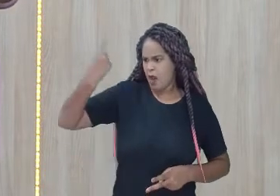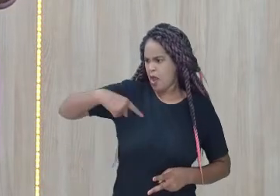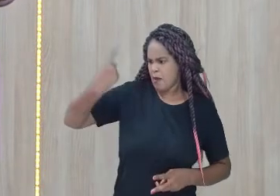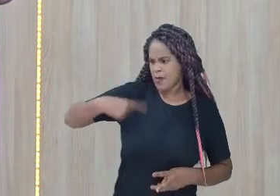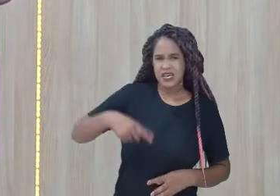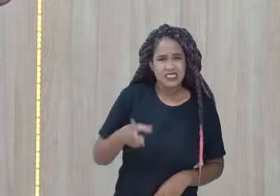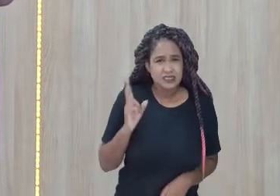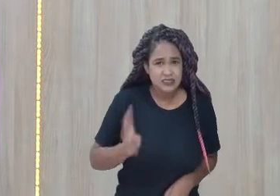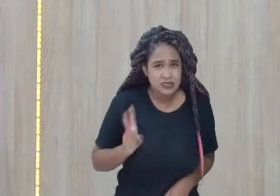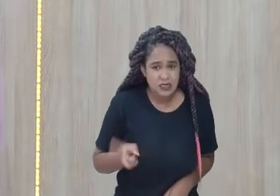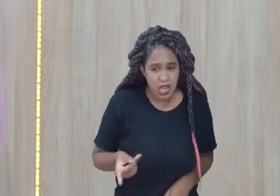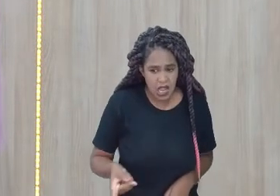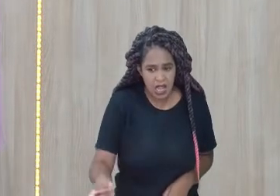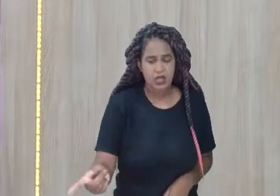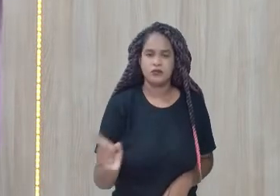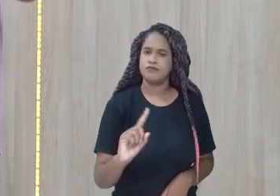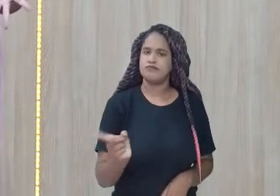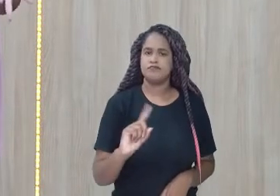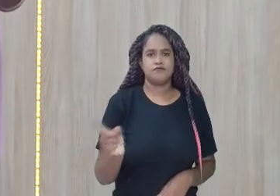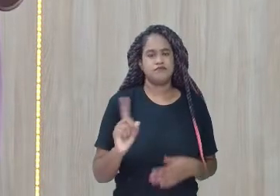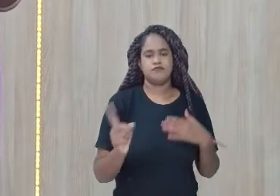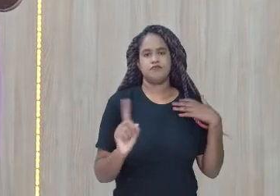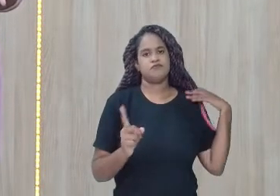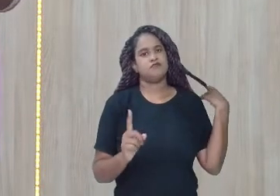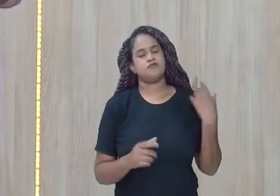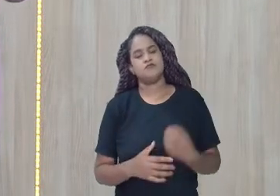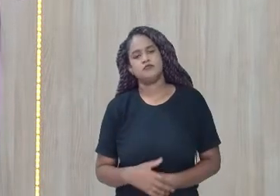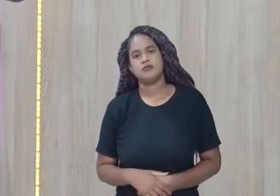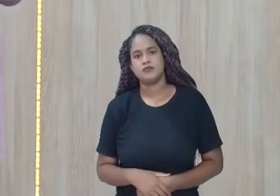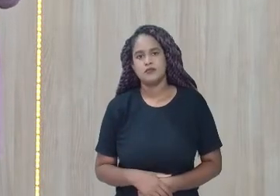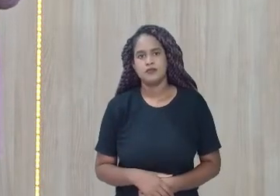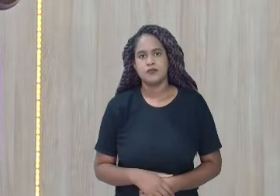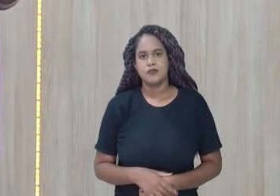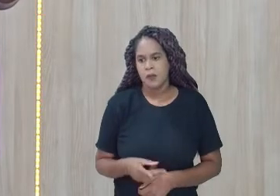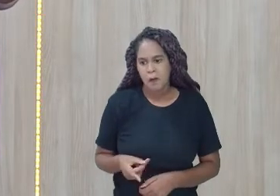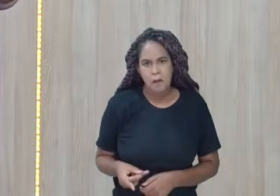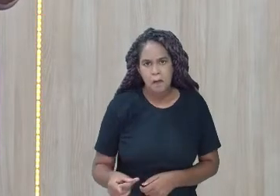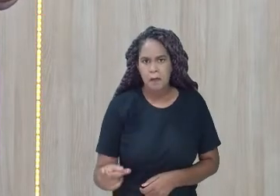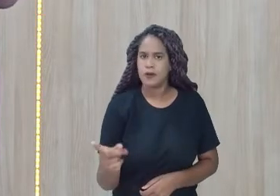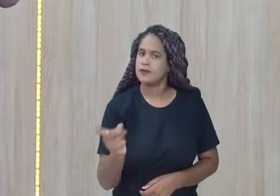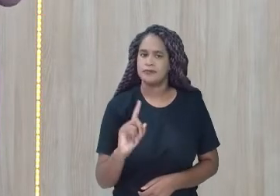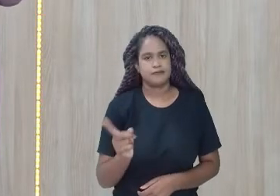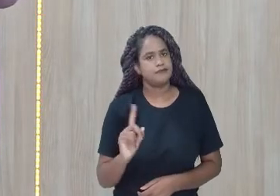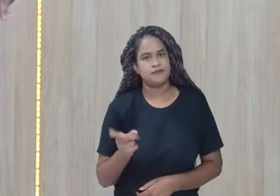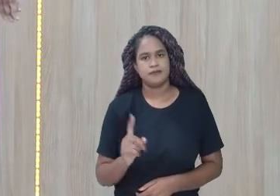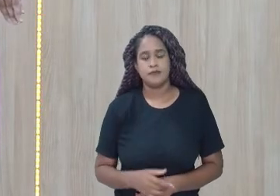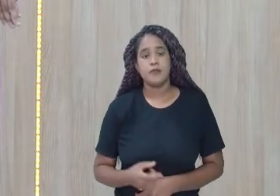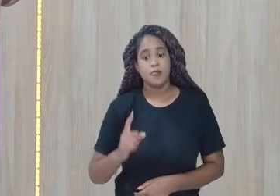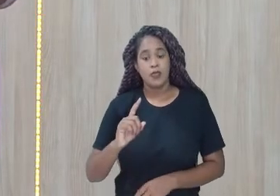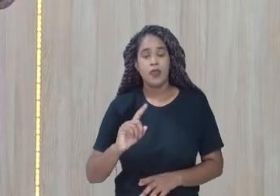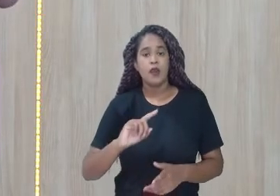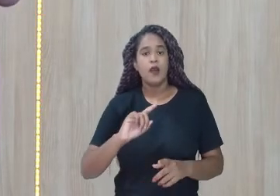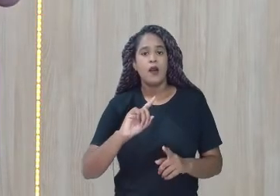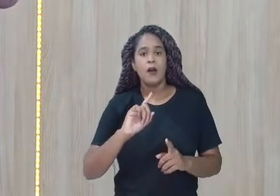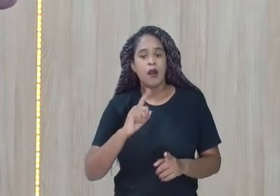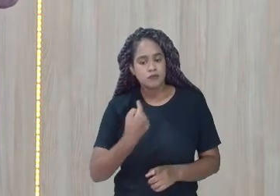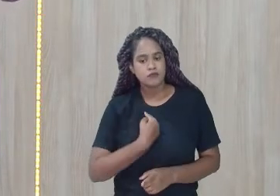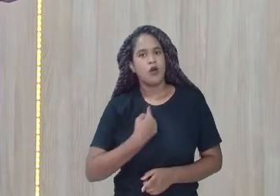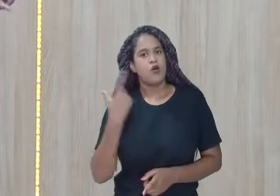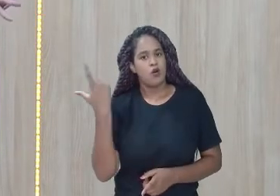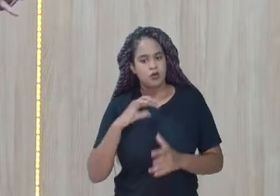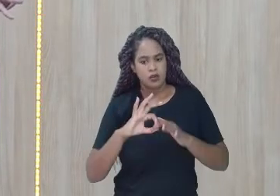meu patrão, que na verdade é explorador, durante a vida toda, porque a gente vai conseguir a liberdade